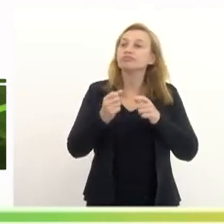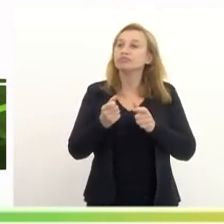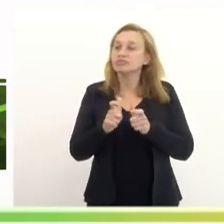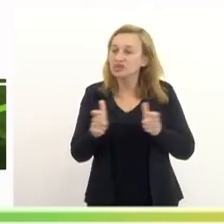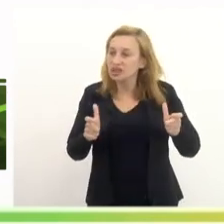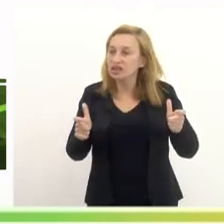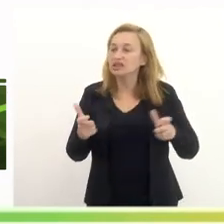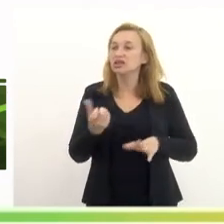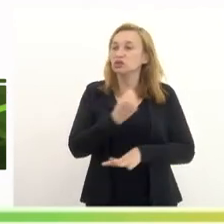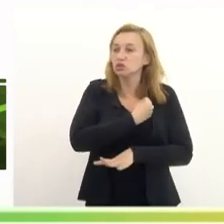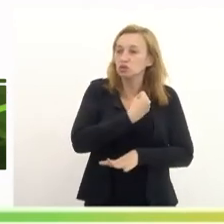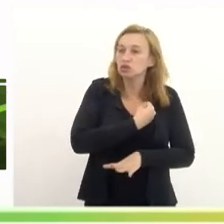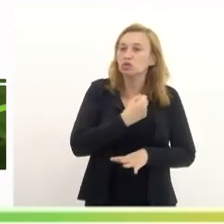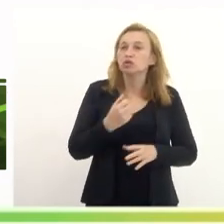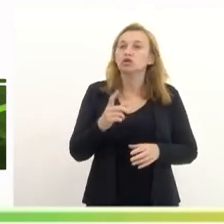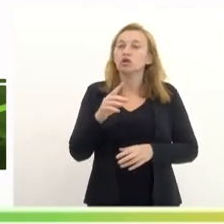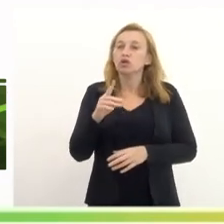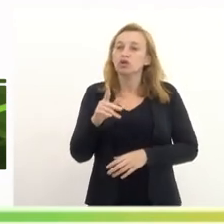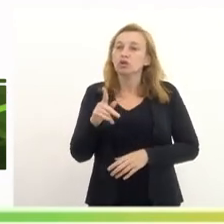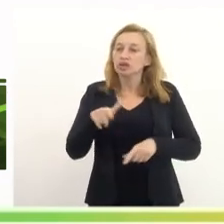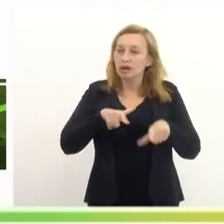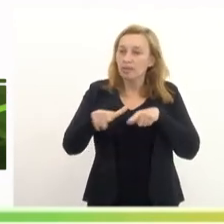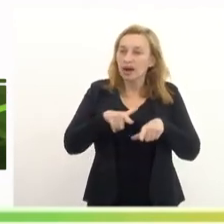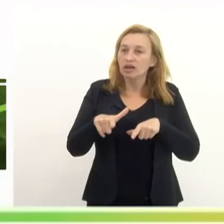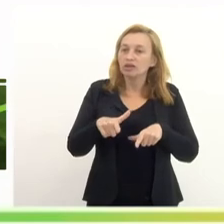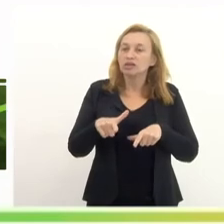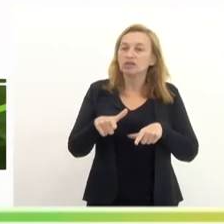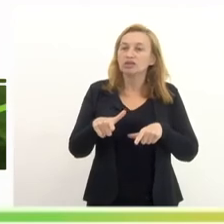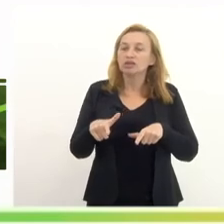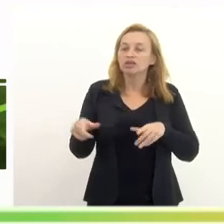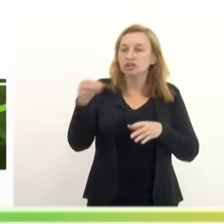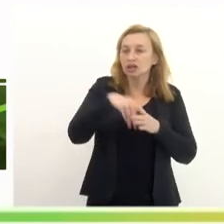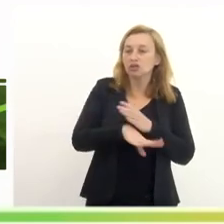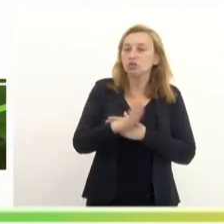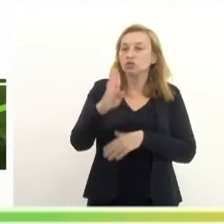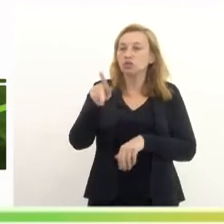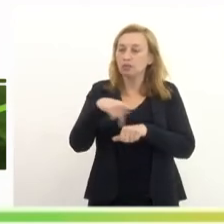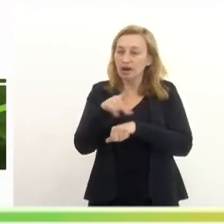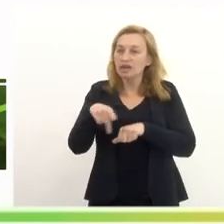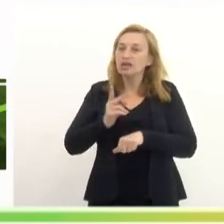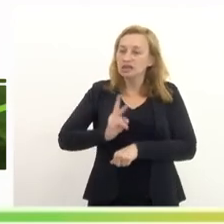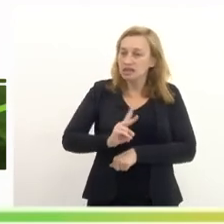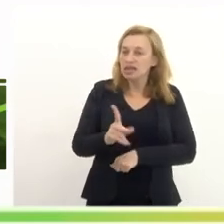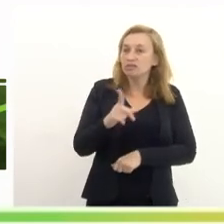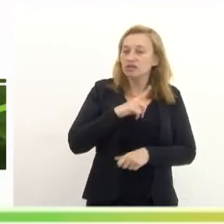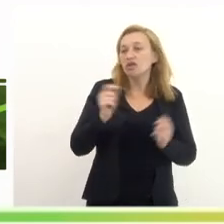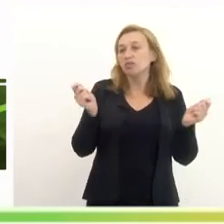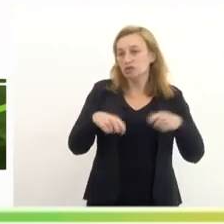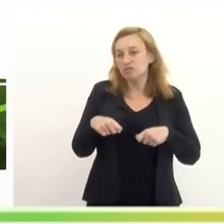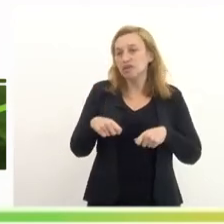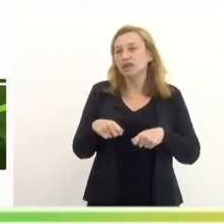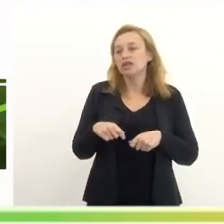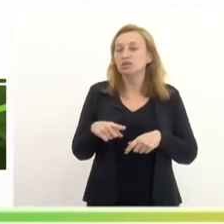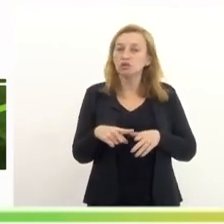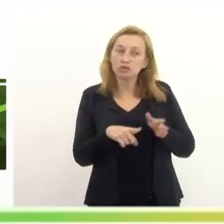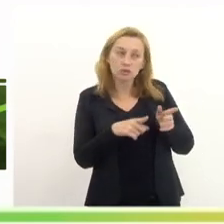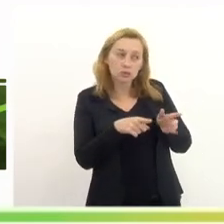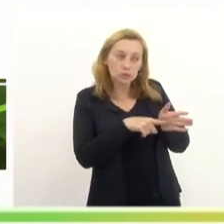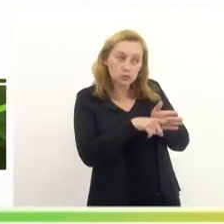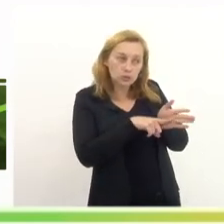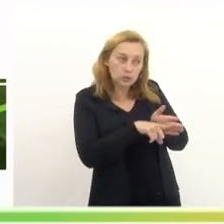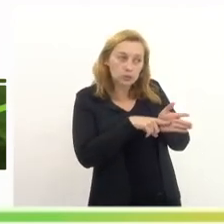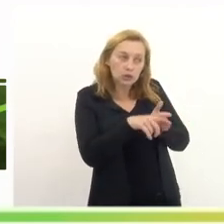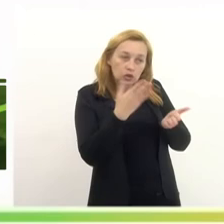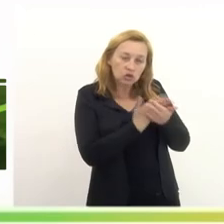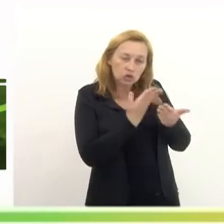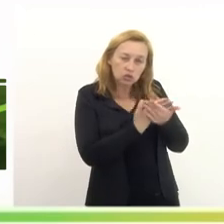aumentar o nosso portfólio, aumentar a nossa presença no país, e sempre que existem possibilidades, a gente analisa e estuda